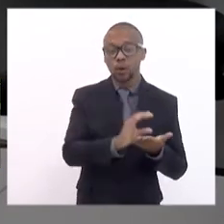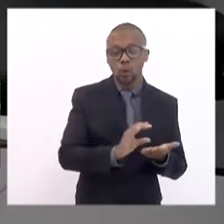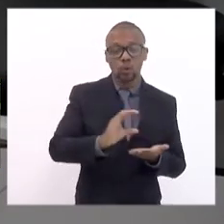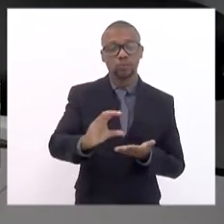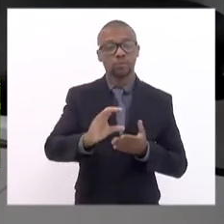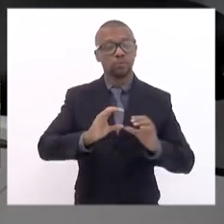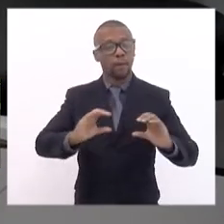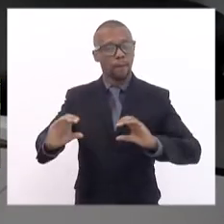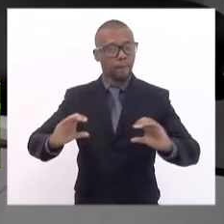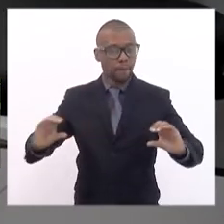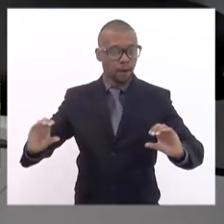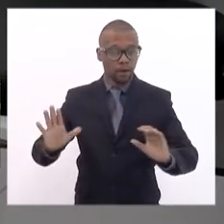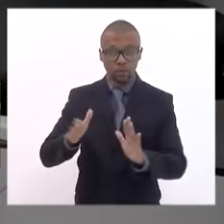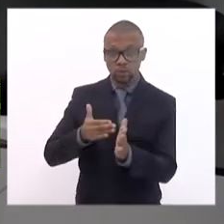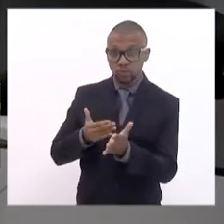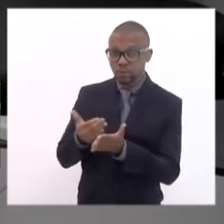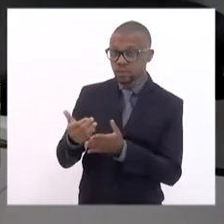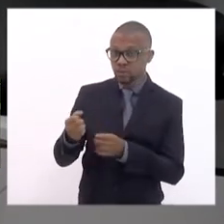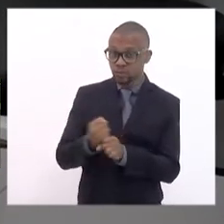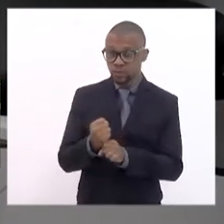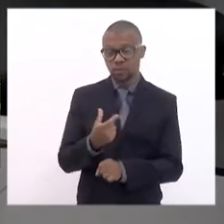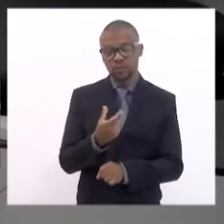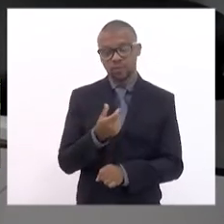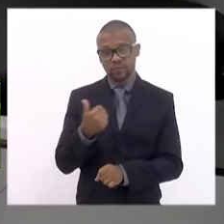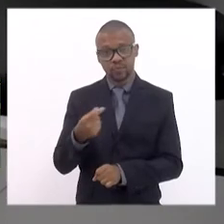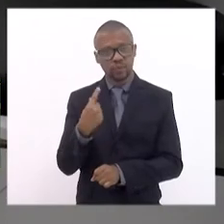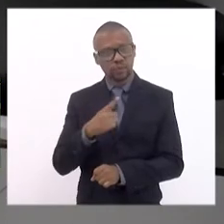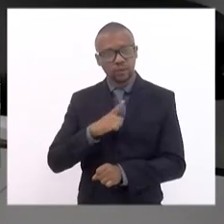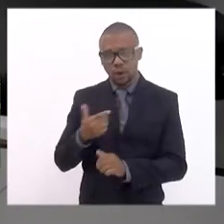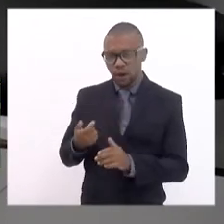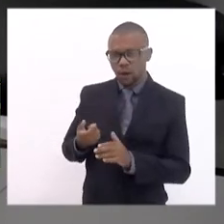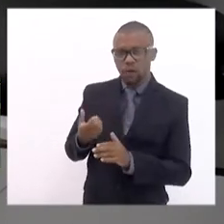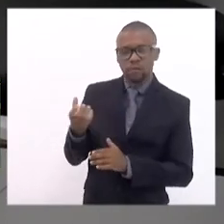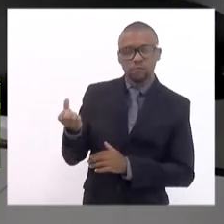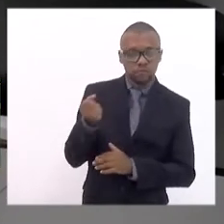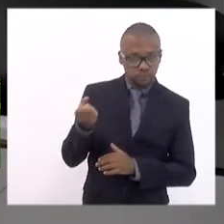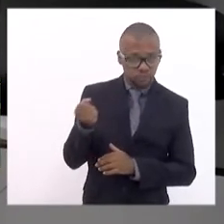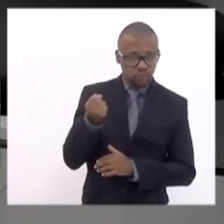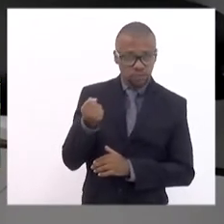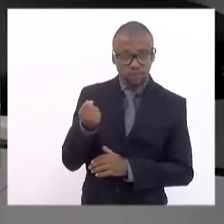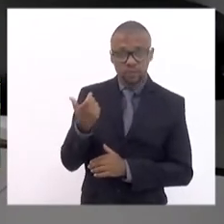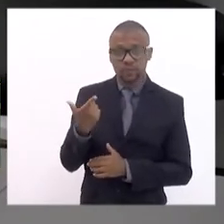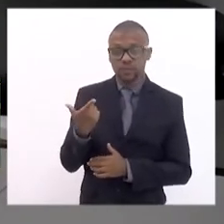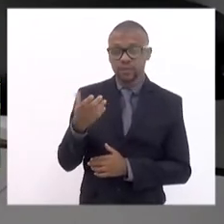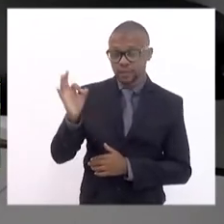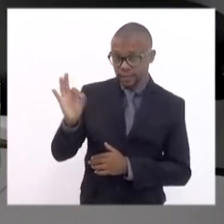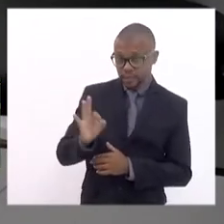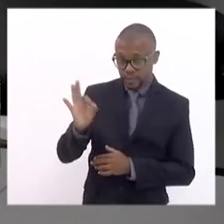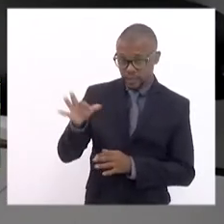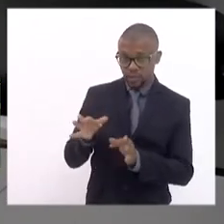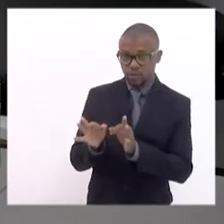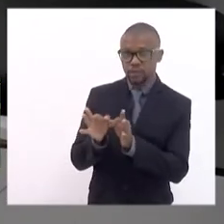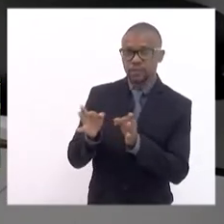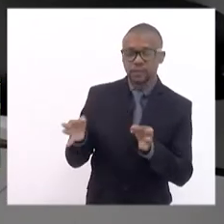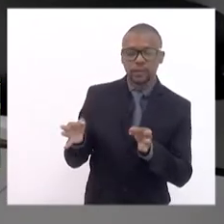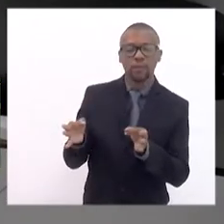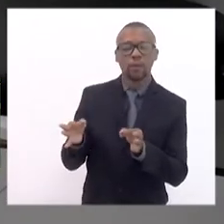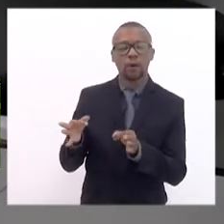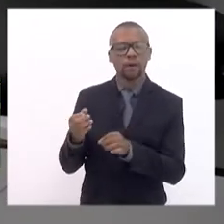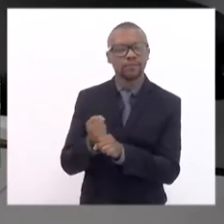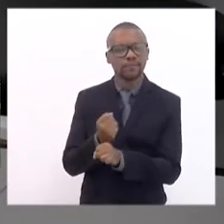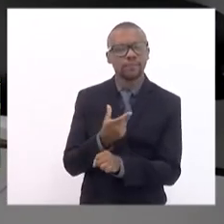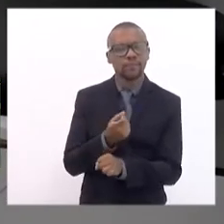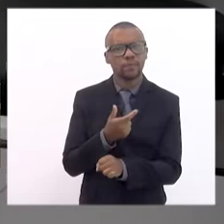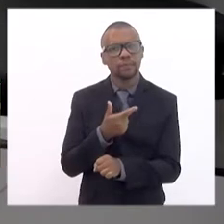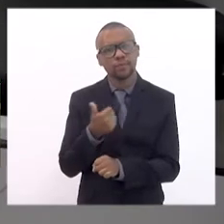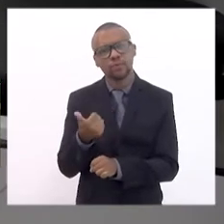o governador, a gente tem um fundo chamado Fundo de Microcrédito Produtivo Orientado, que era um fundo que, em 2021,